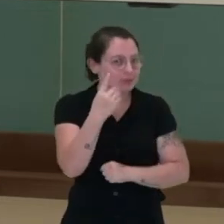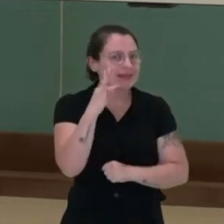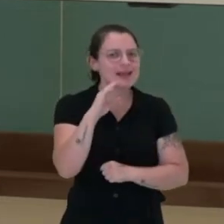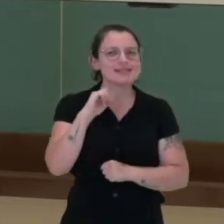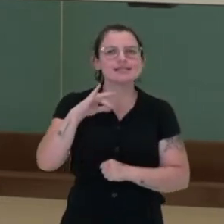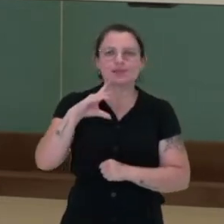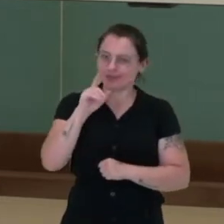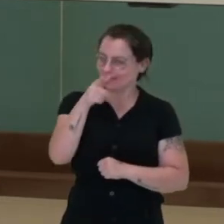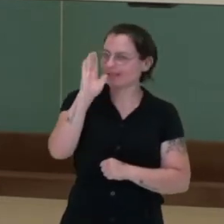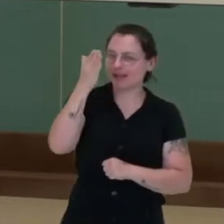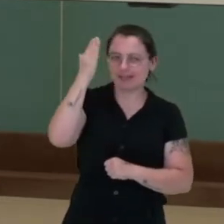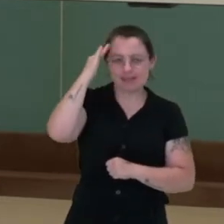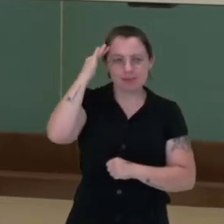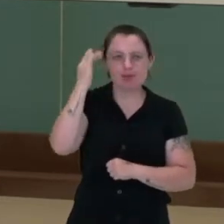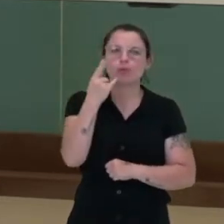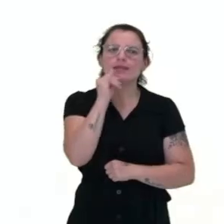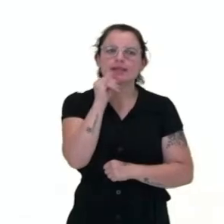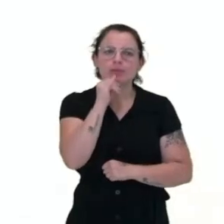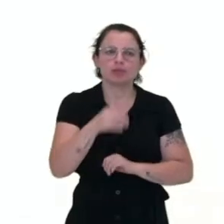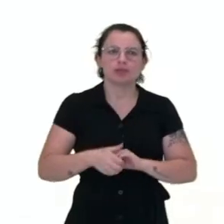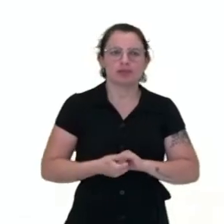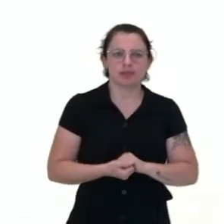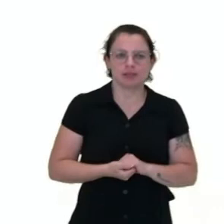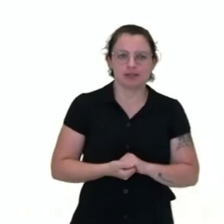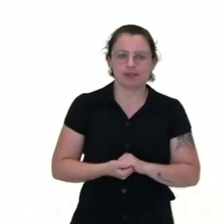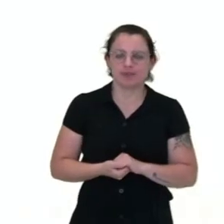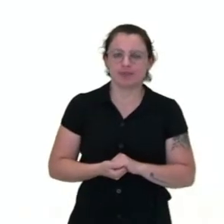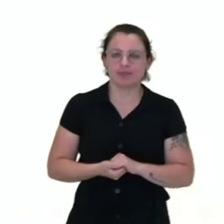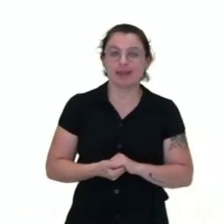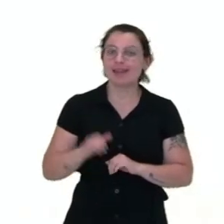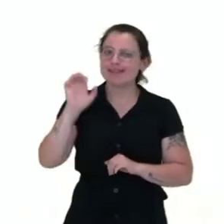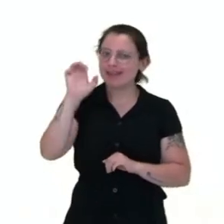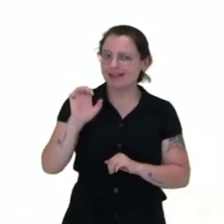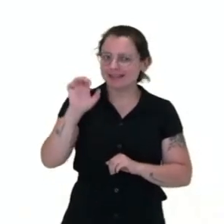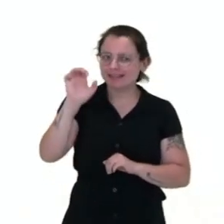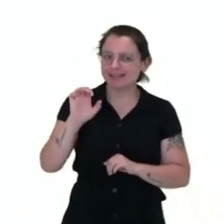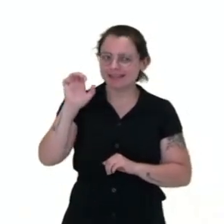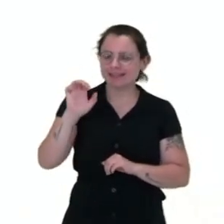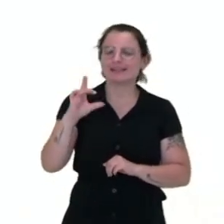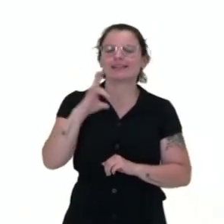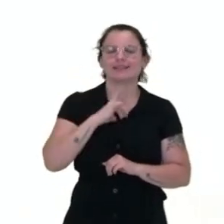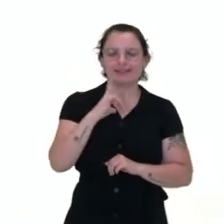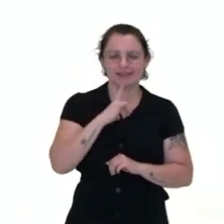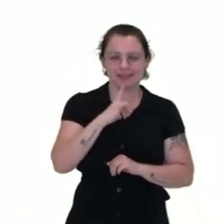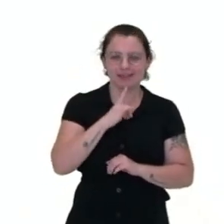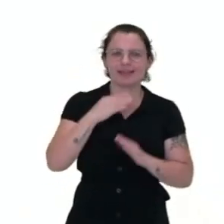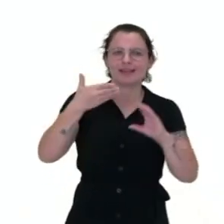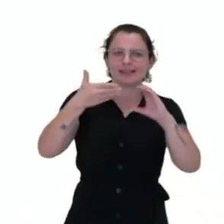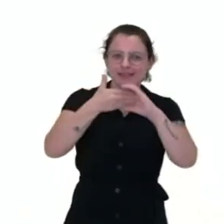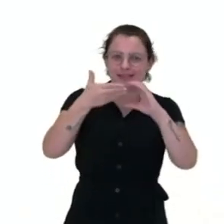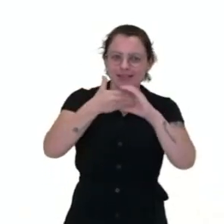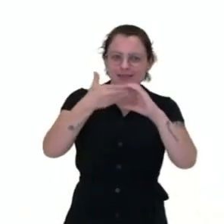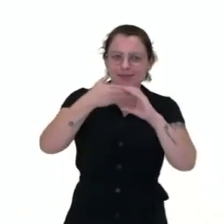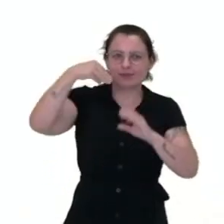já sabe. Vamos ver um exemplo? Na esquerda, nós temos uma célula muscular. Isso mesmo. Várias células